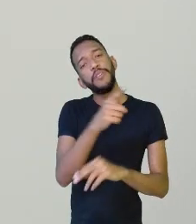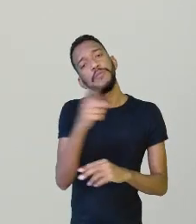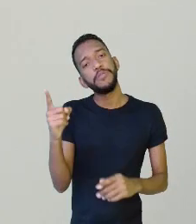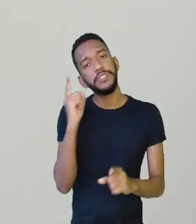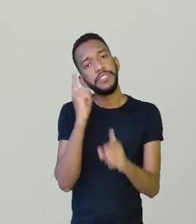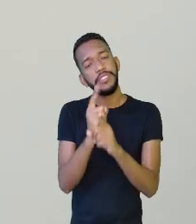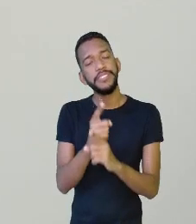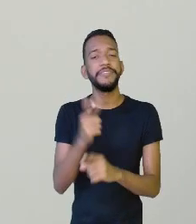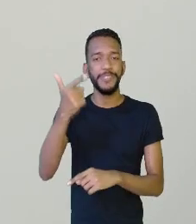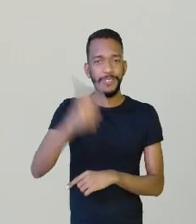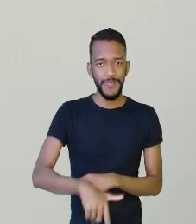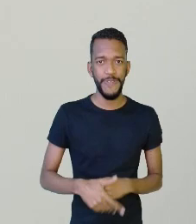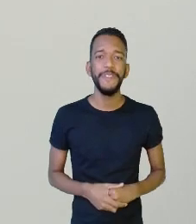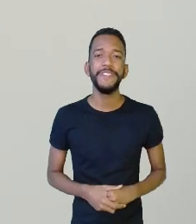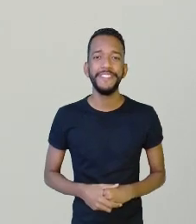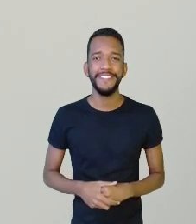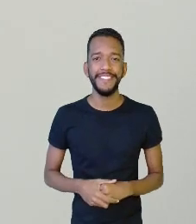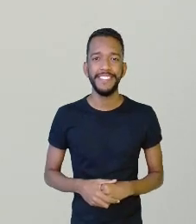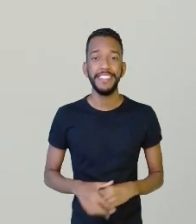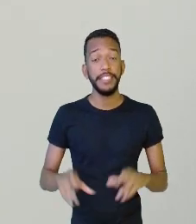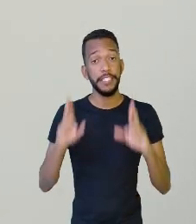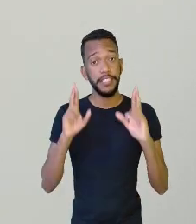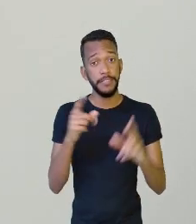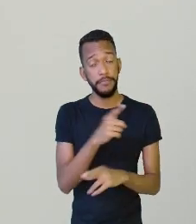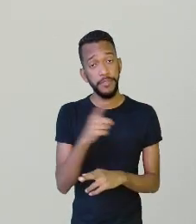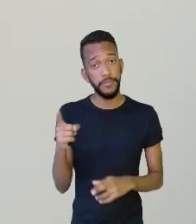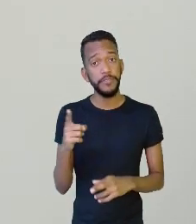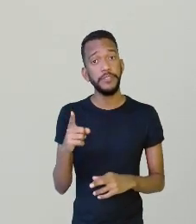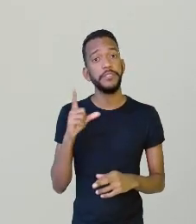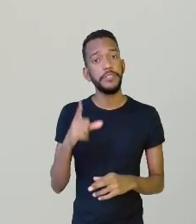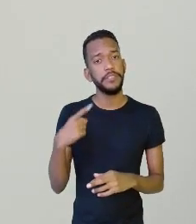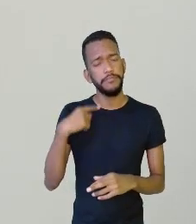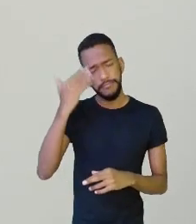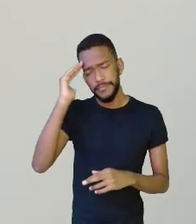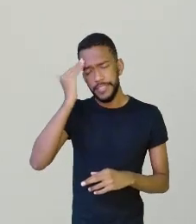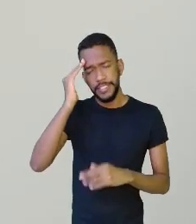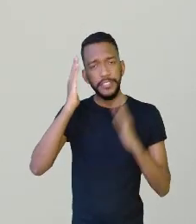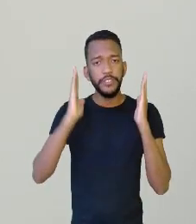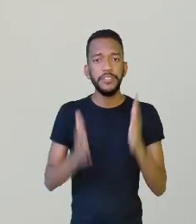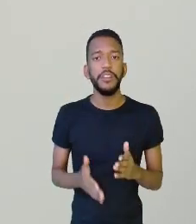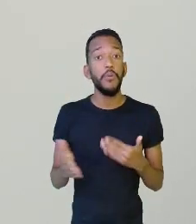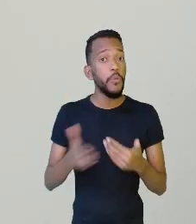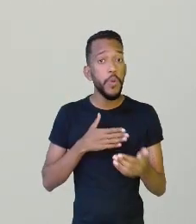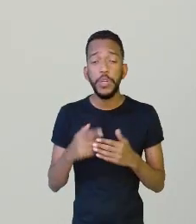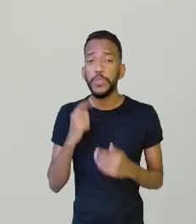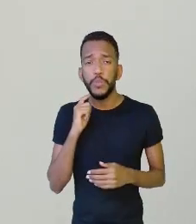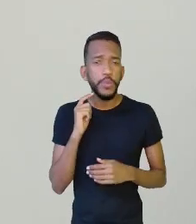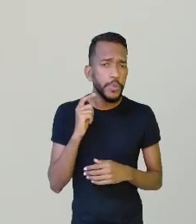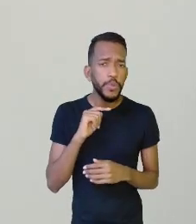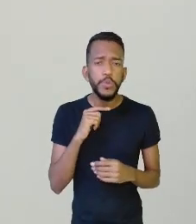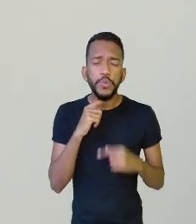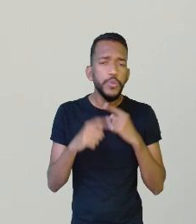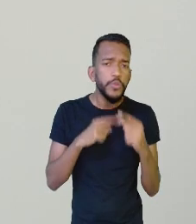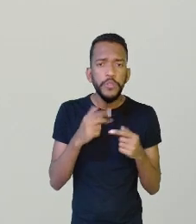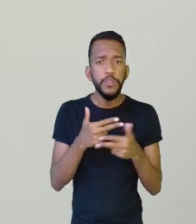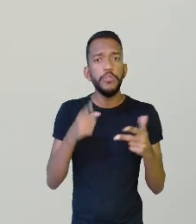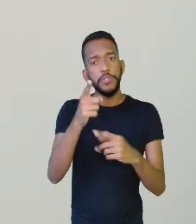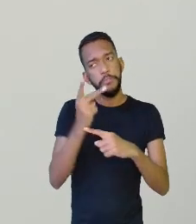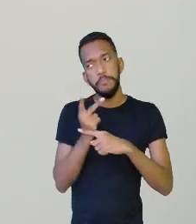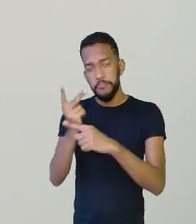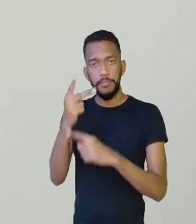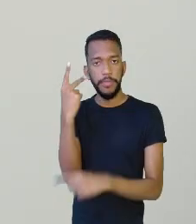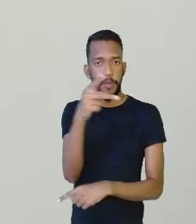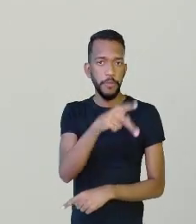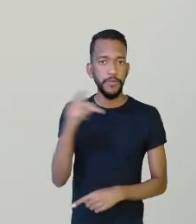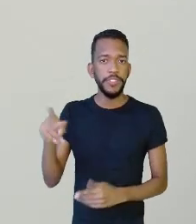num próximo encontro. Eu espero que você tenha entendido. Qualquer dúvida, você procura o seu